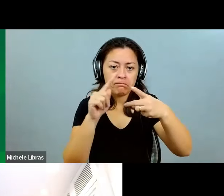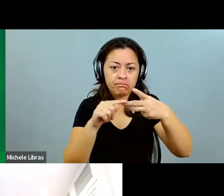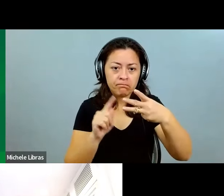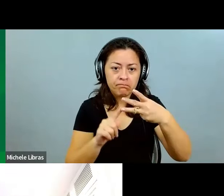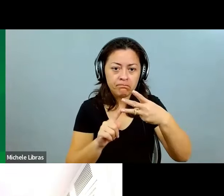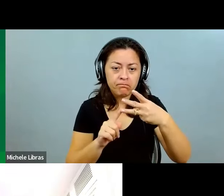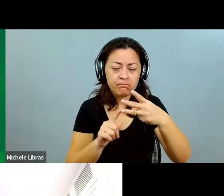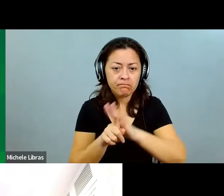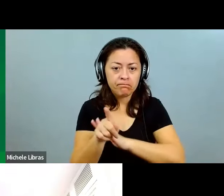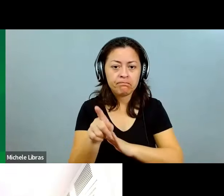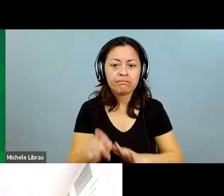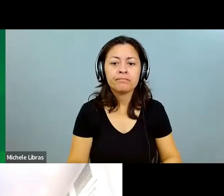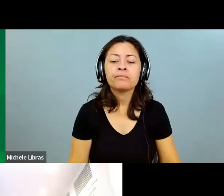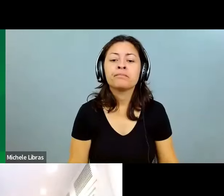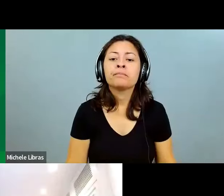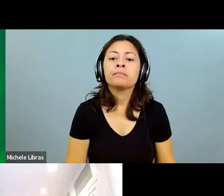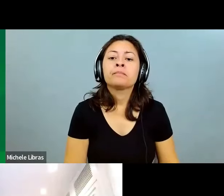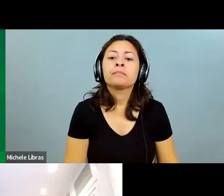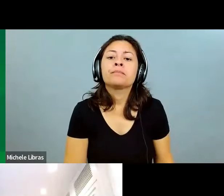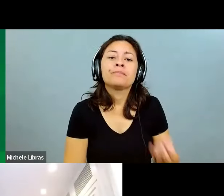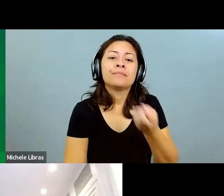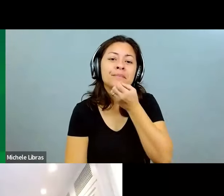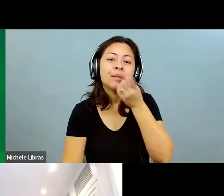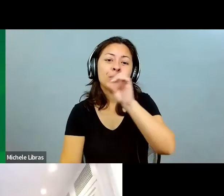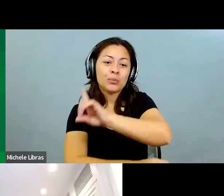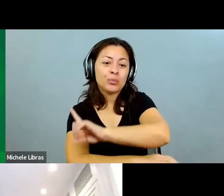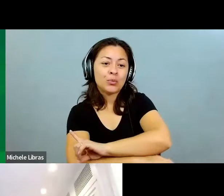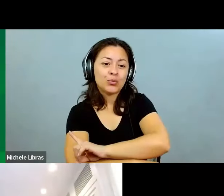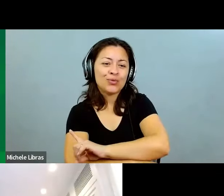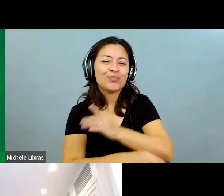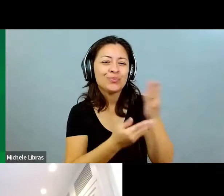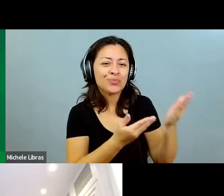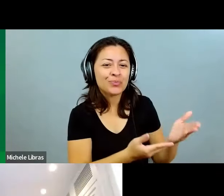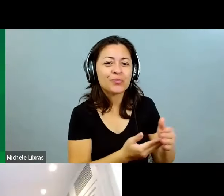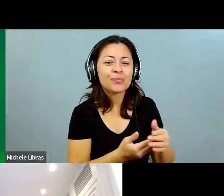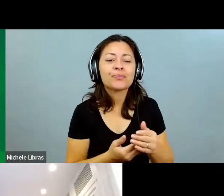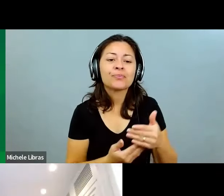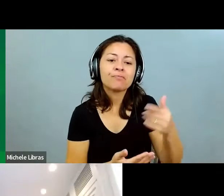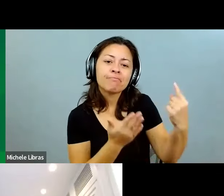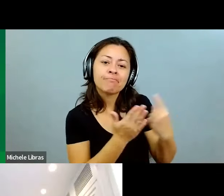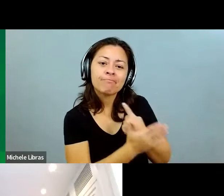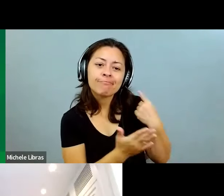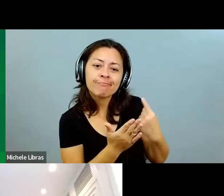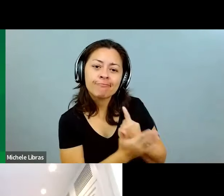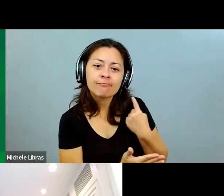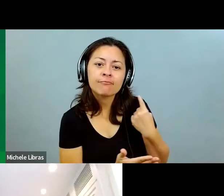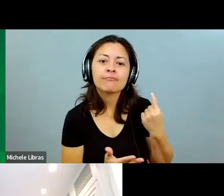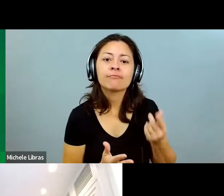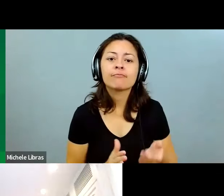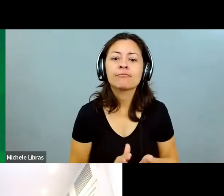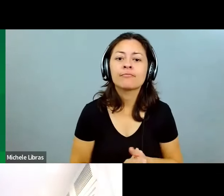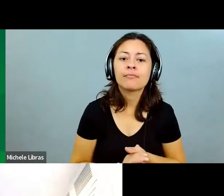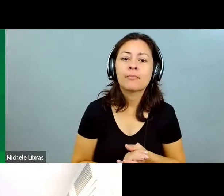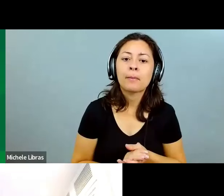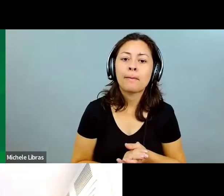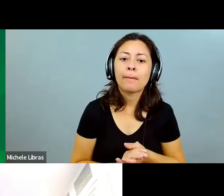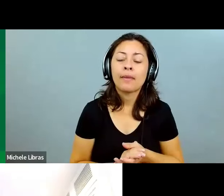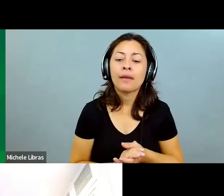pontos bom dia bom dia Guil eh Gabriel obrigado obrigado pelas perguntas ah a o primeiro